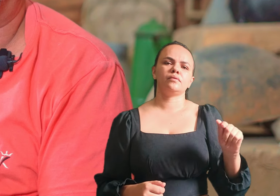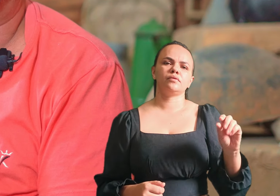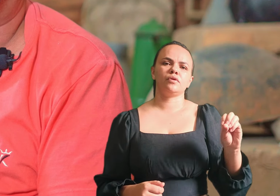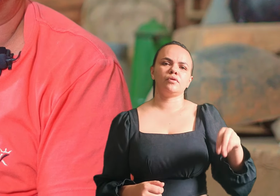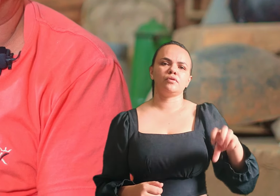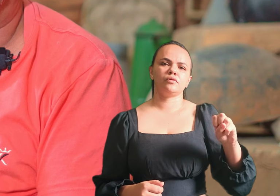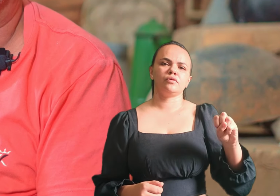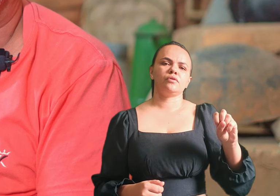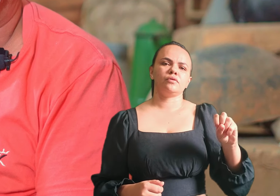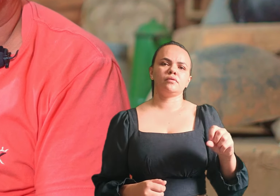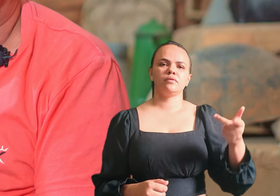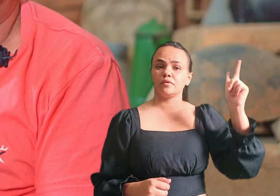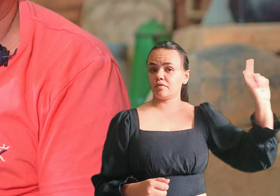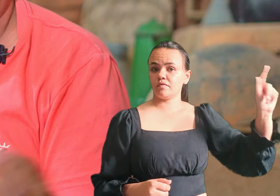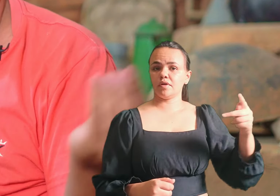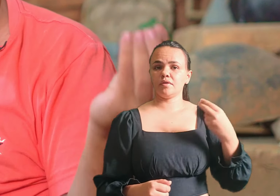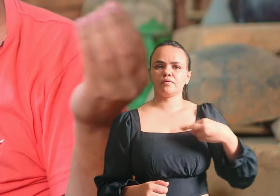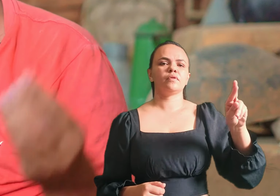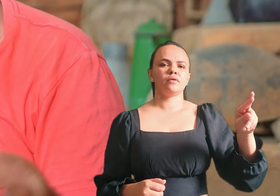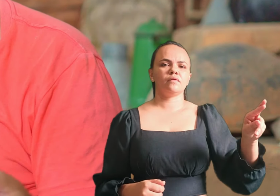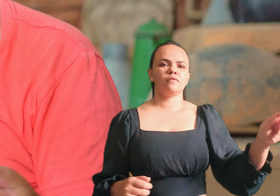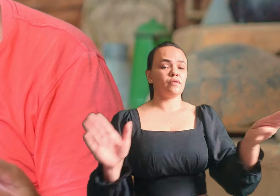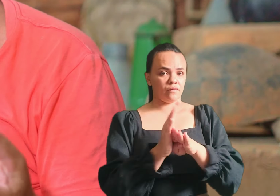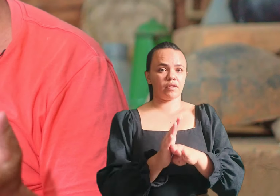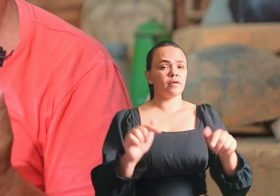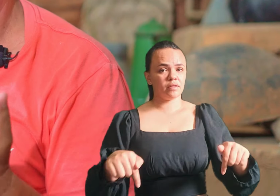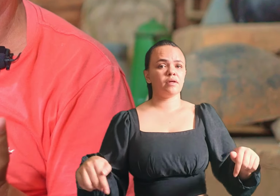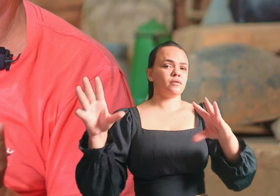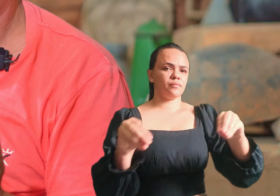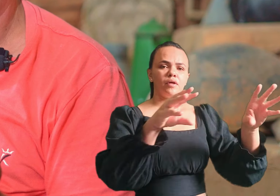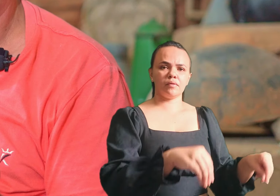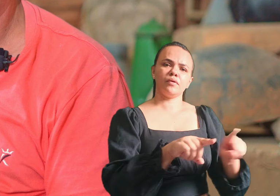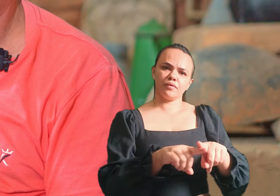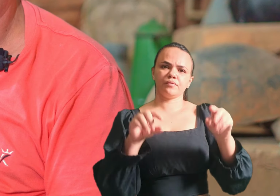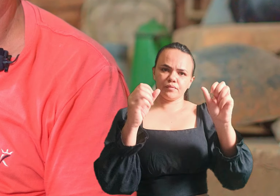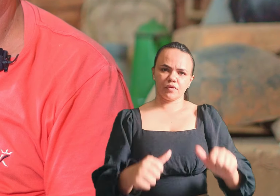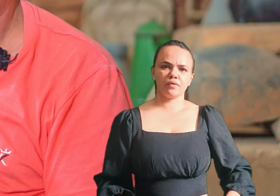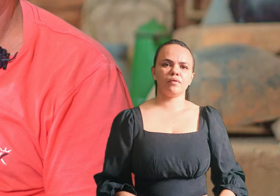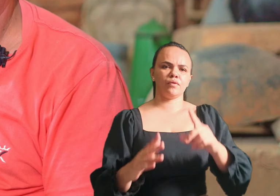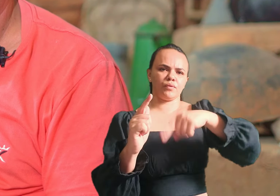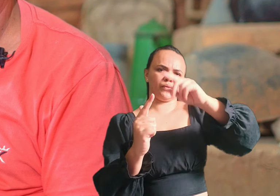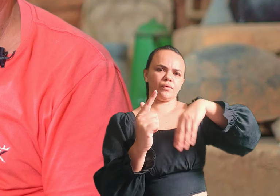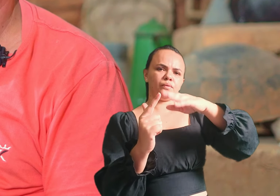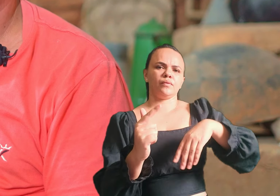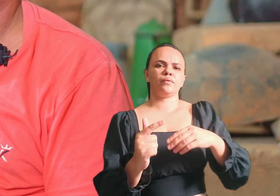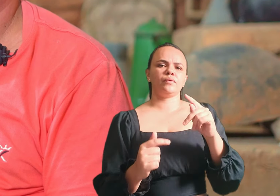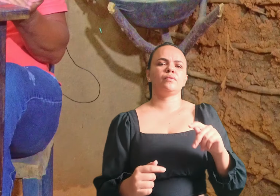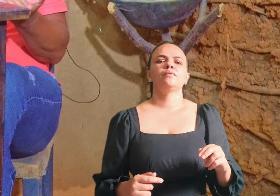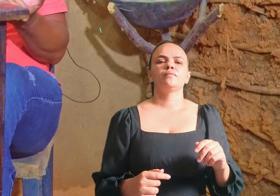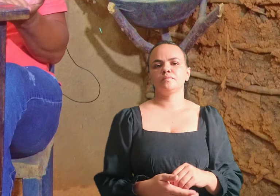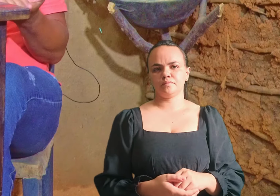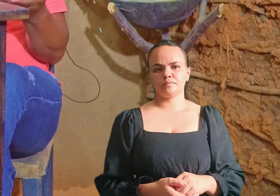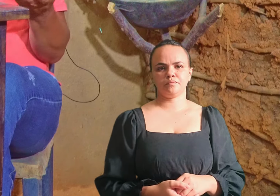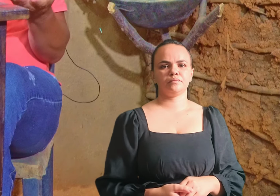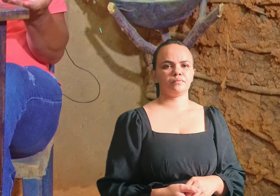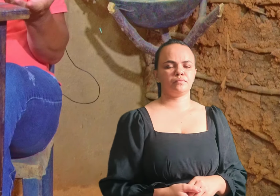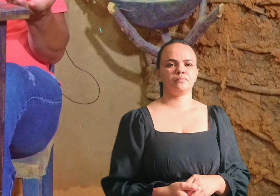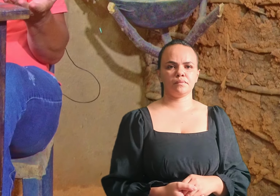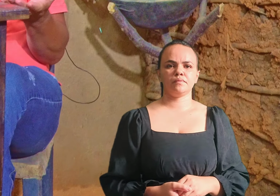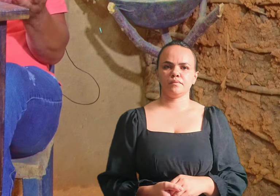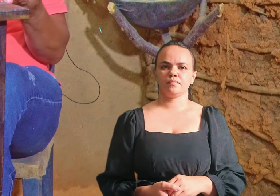a cultura religiosa dele então algumas pessoas por exemplo vamos pegar aqui o o Reisado que não